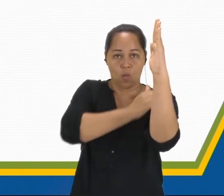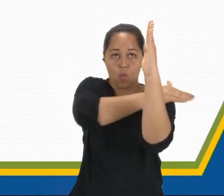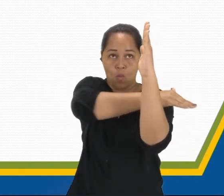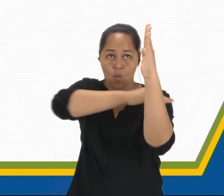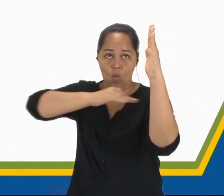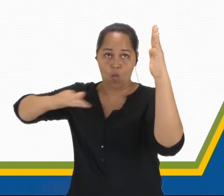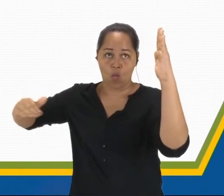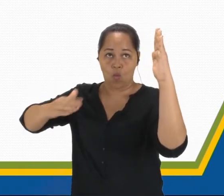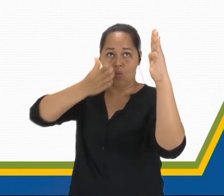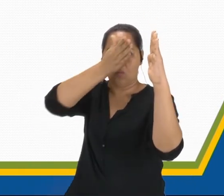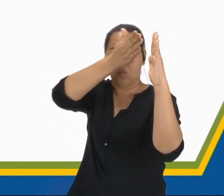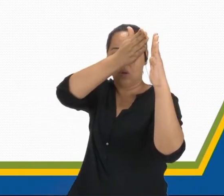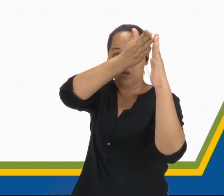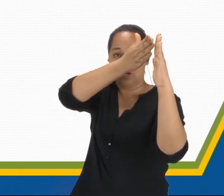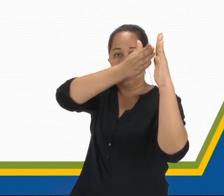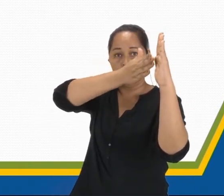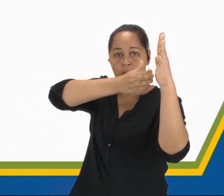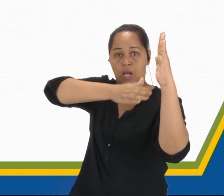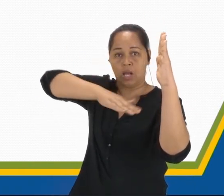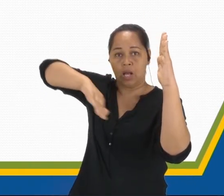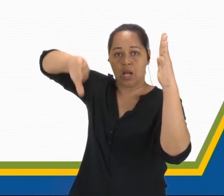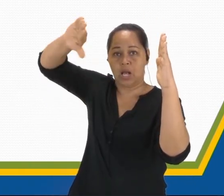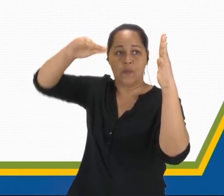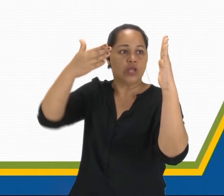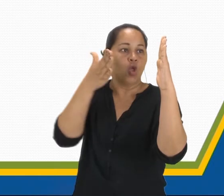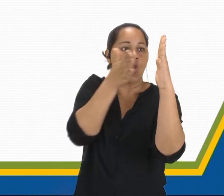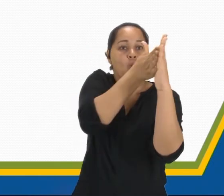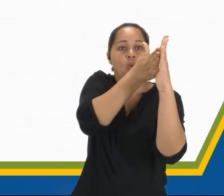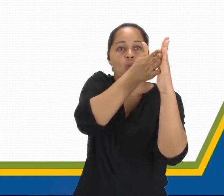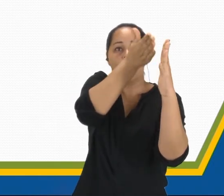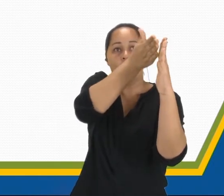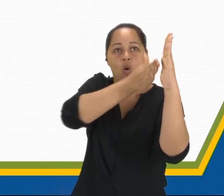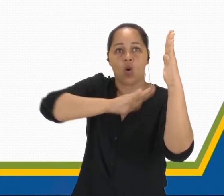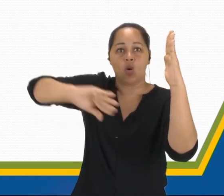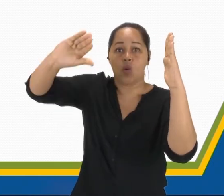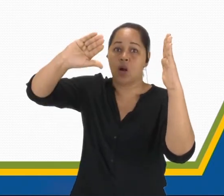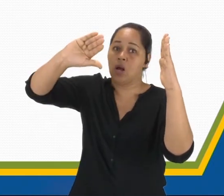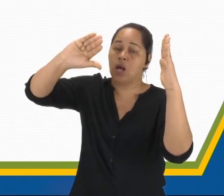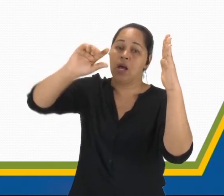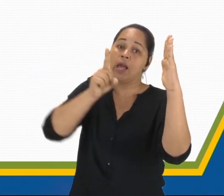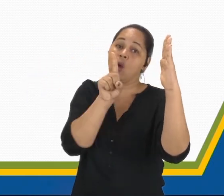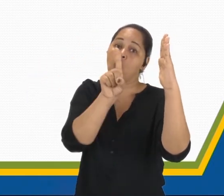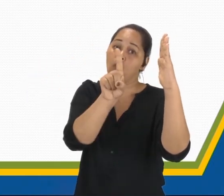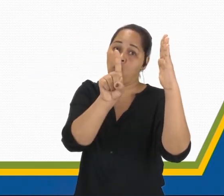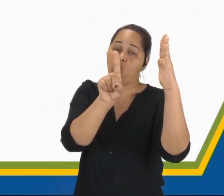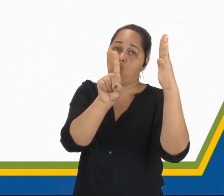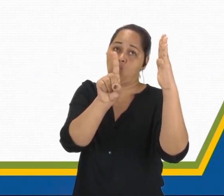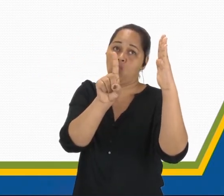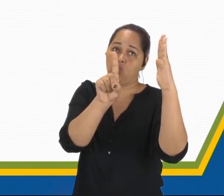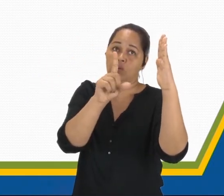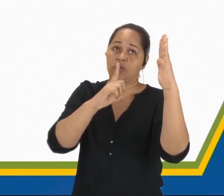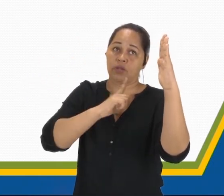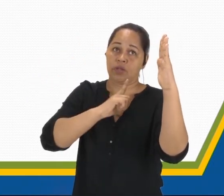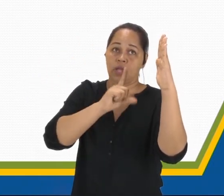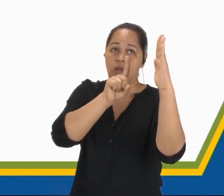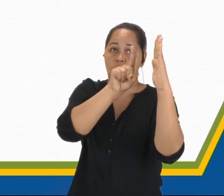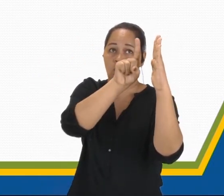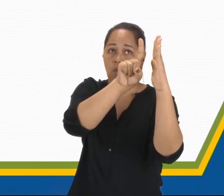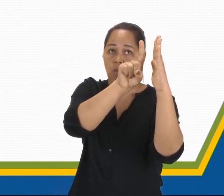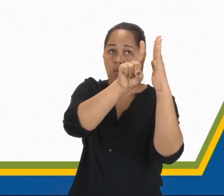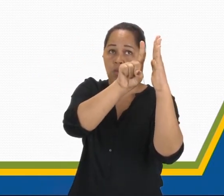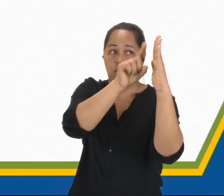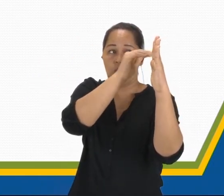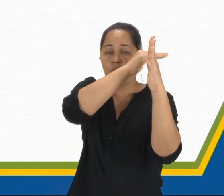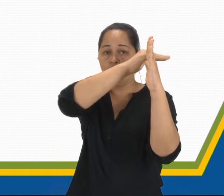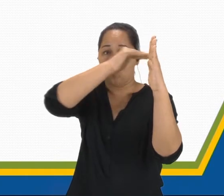cosseno, tá? Só para que a gente possa ter essa noção aqui, tá? E dessa maneira você consegue entender a questão do